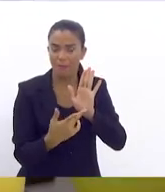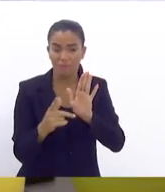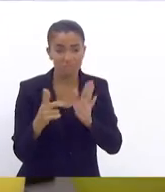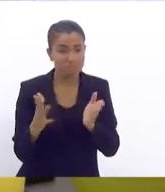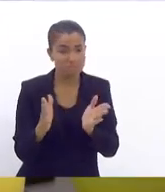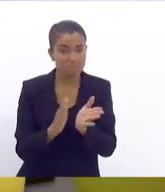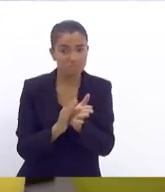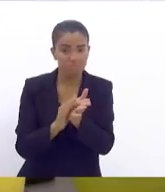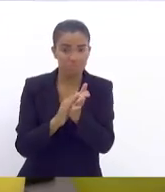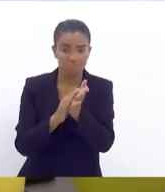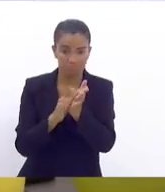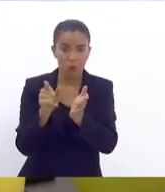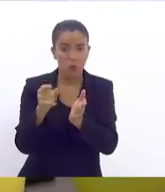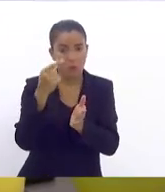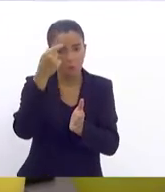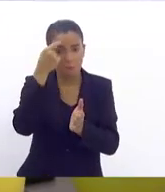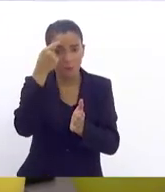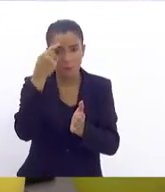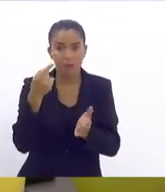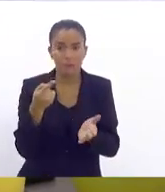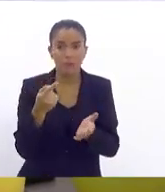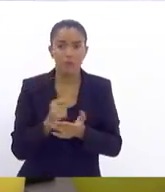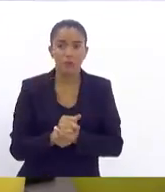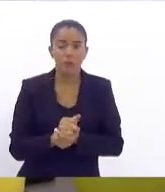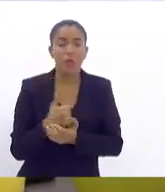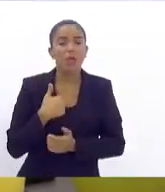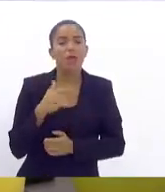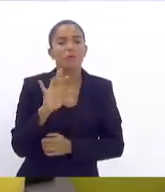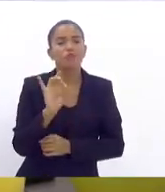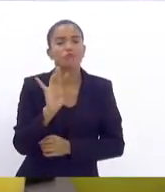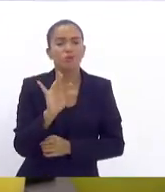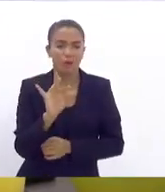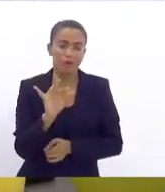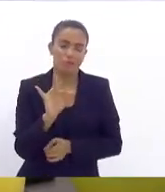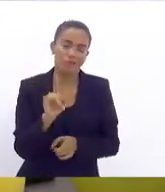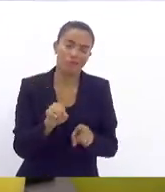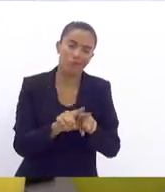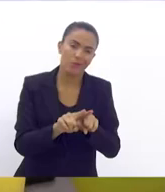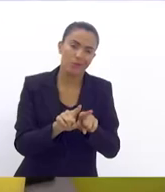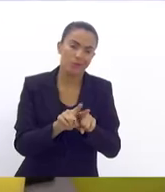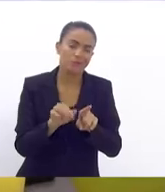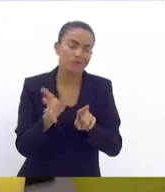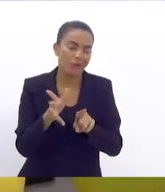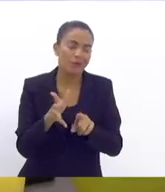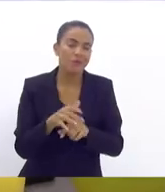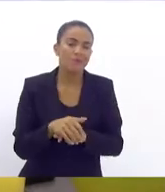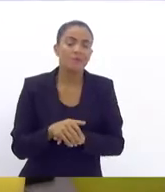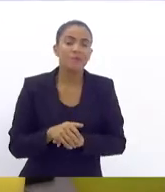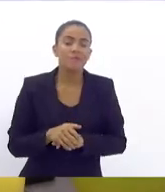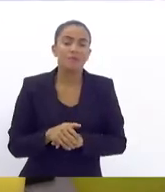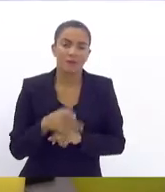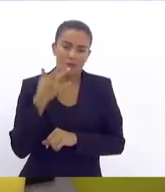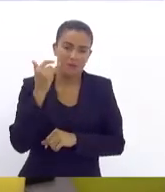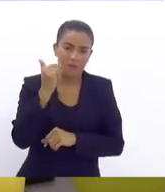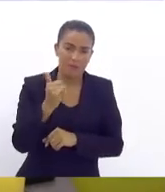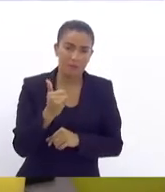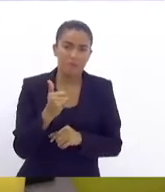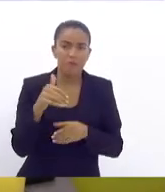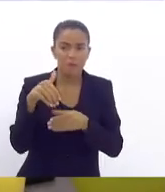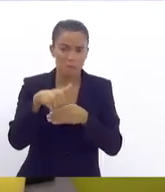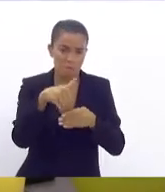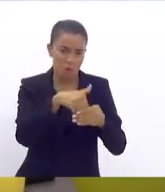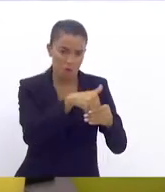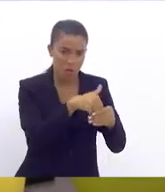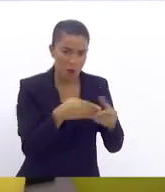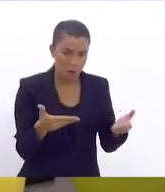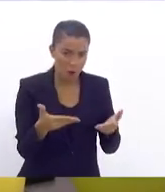o vosso reposicionamento, eu apenas acredito, e portanto aí já a matéria vencida, vamos votar sem a emenda, a